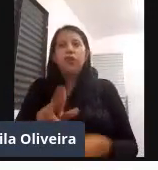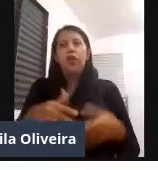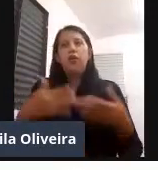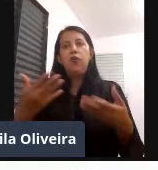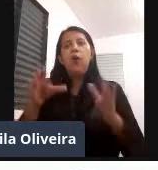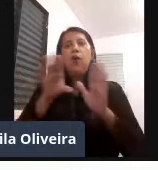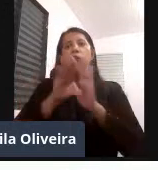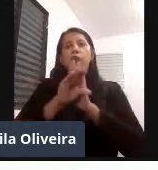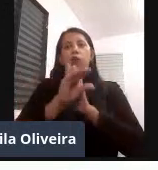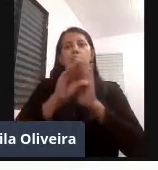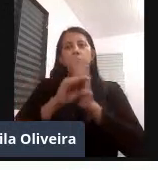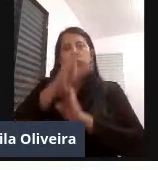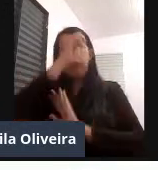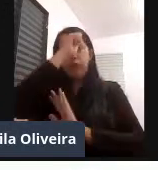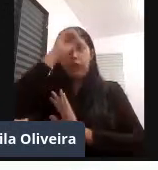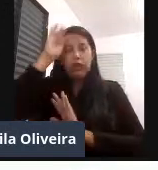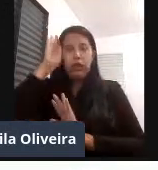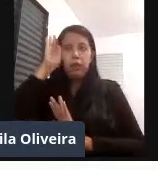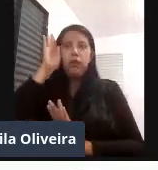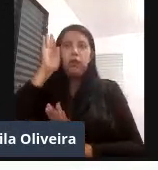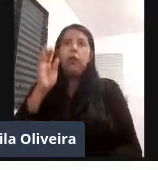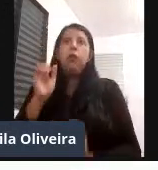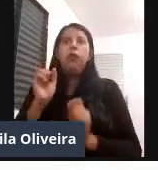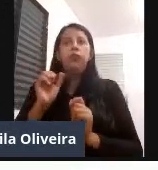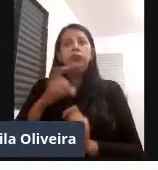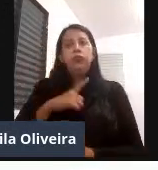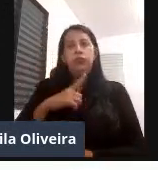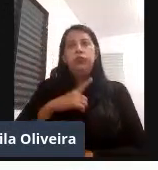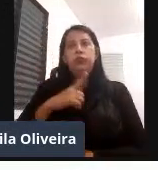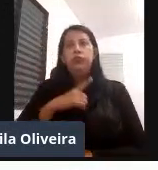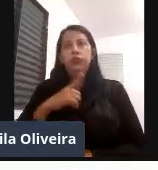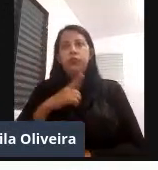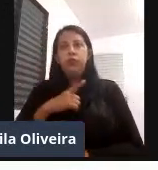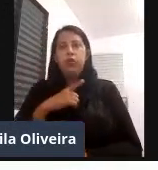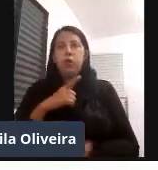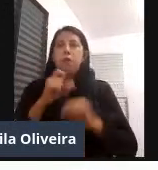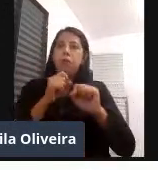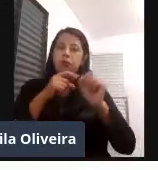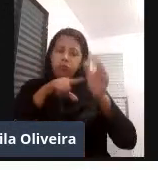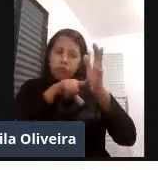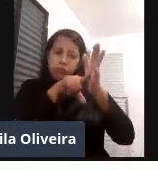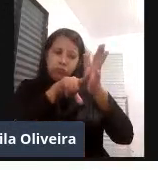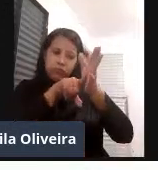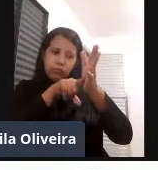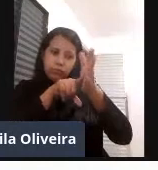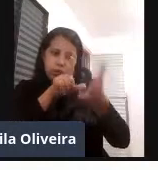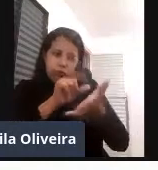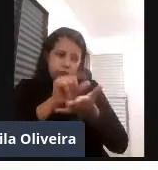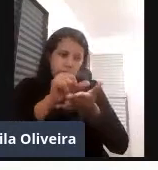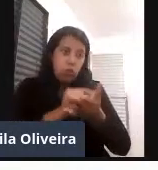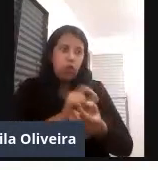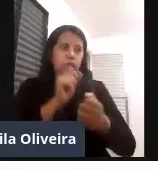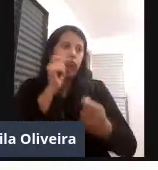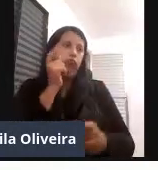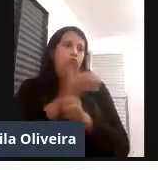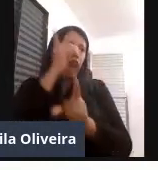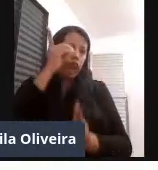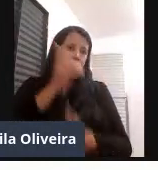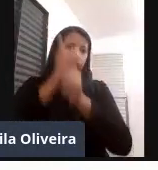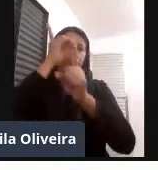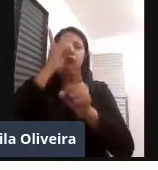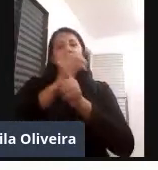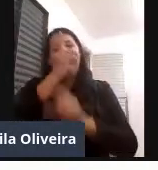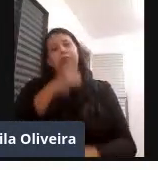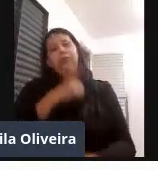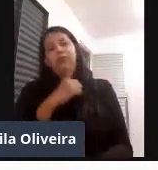Google Acadêmico, que ele vai servir ali de indexador, para outros artigos que estão publicados em outras revistas. E